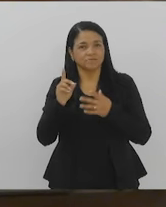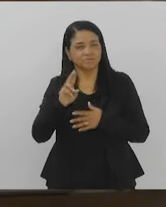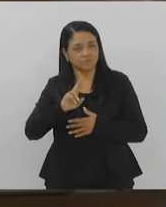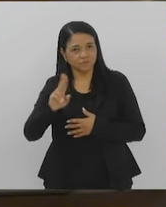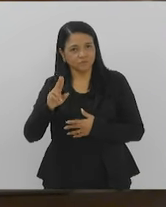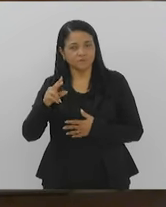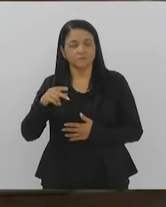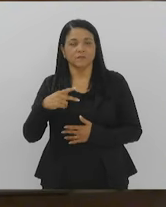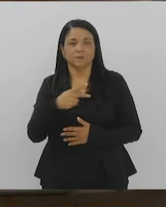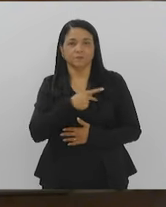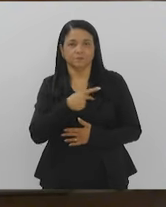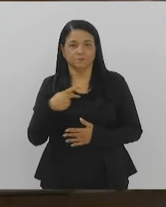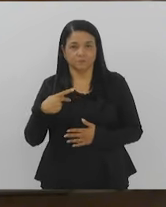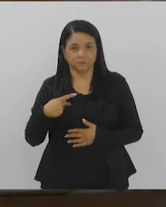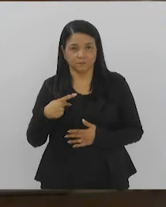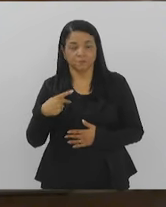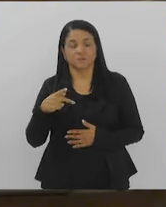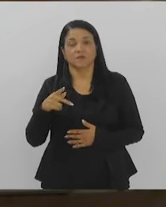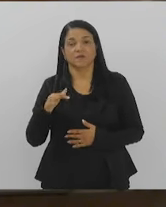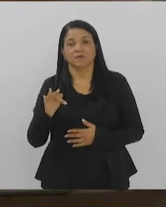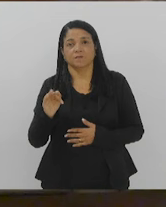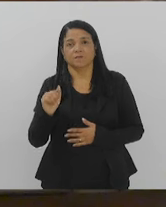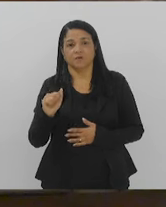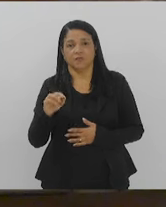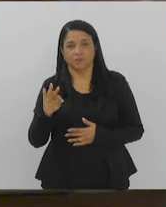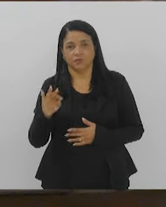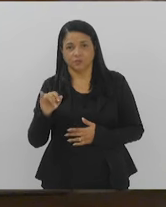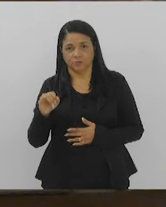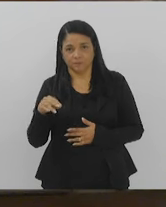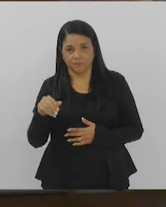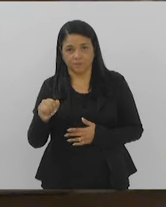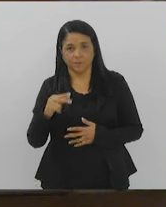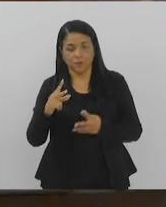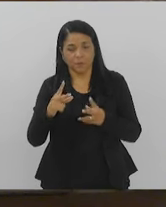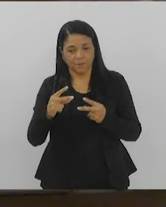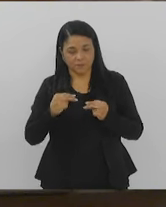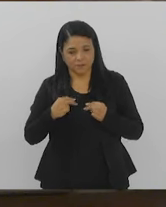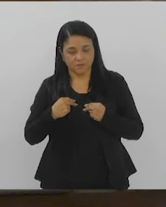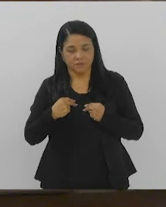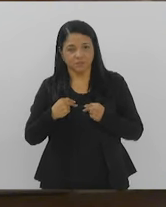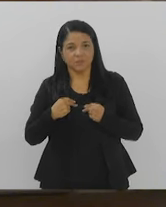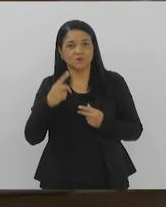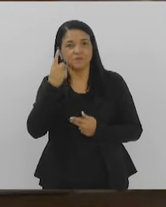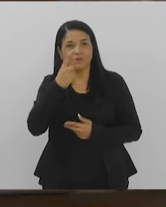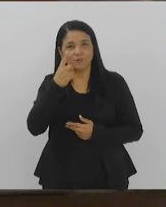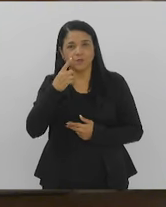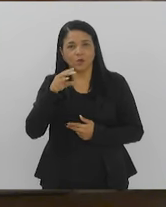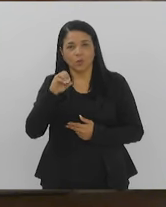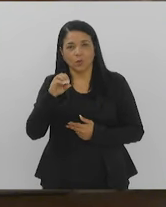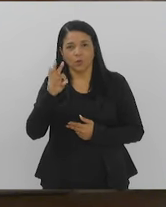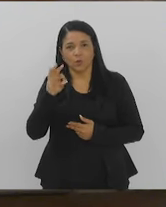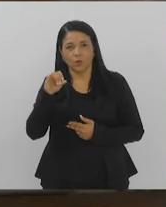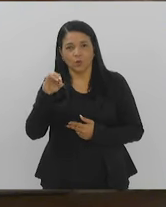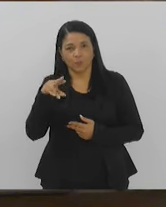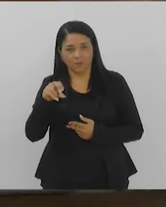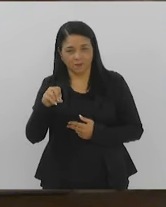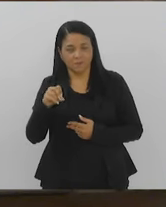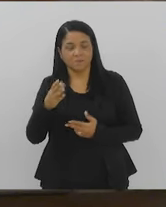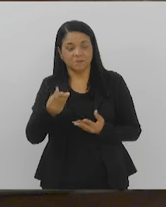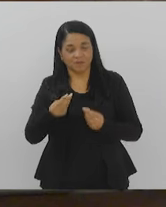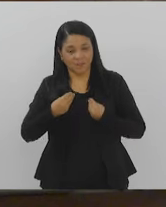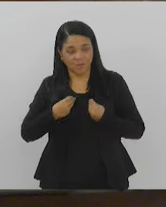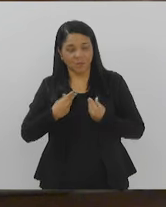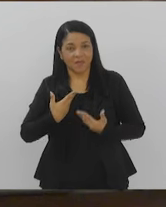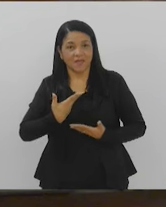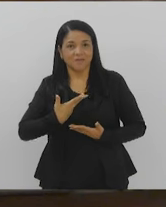pastora Fátima, que foi um presente que o deputado Antônio de Paula me deu como amiga, que foi a pastora Fátima. A gente se via todo dia,